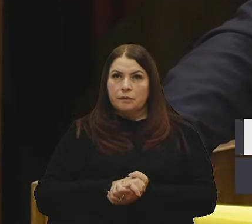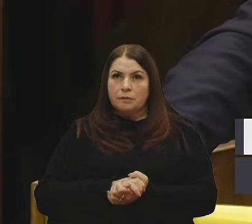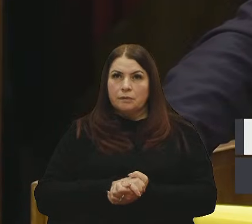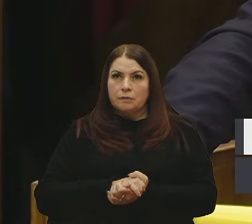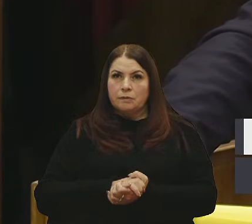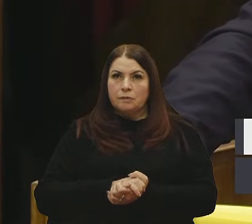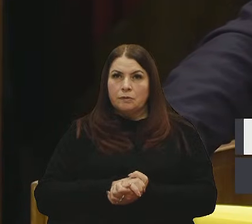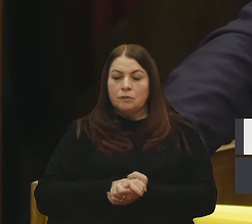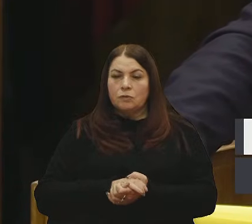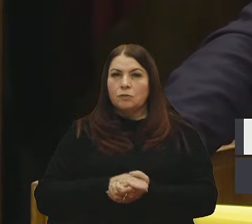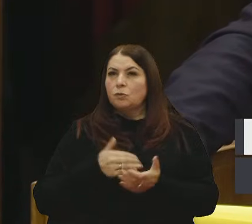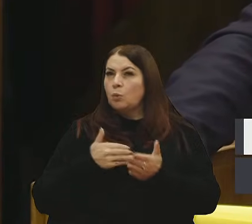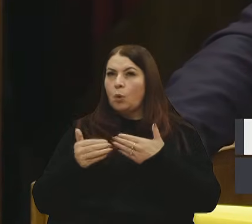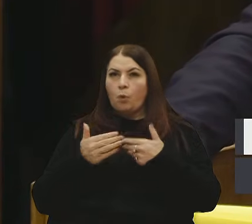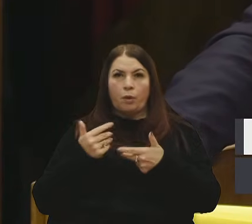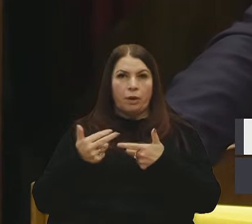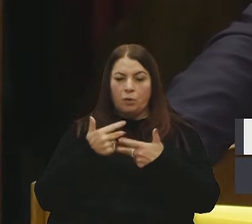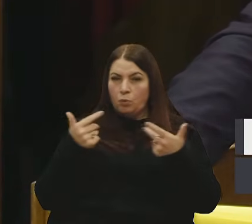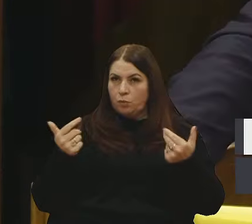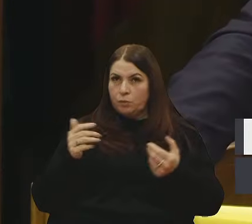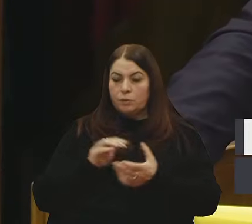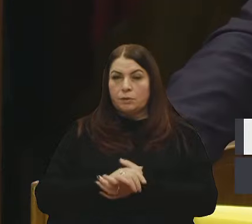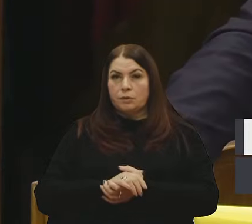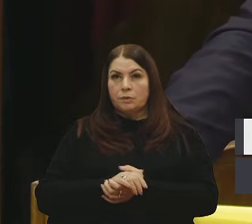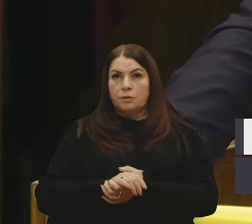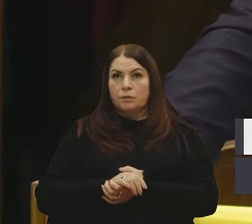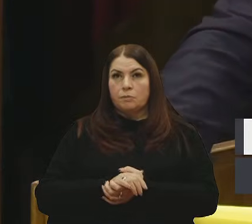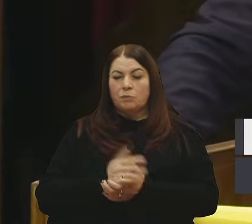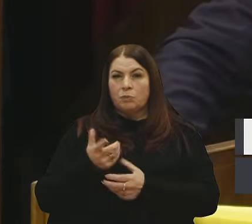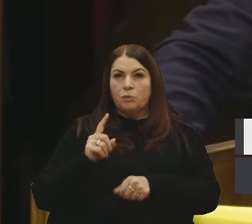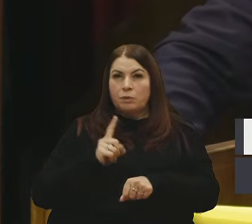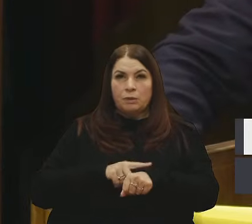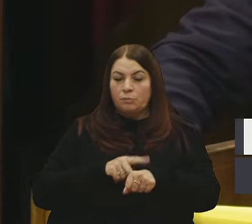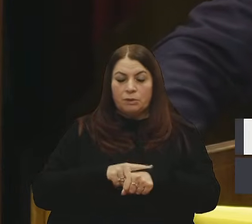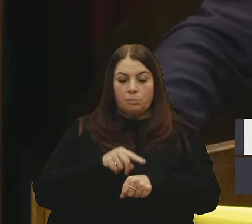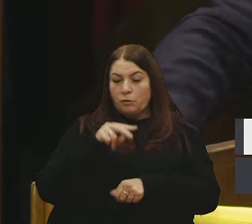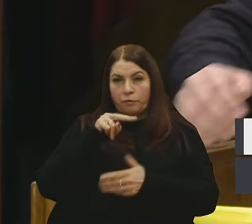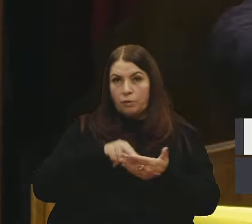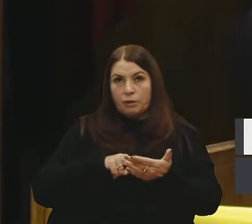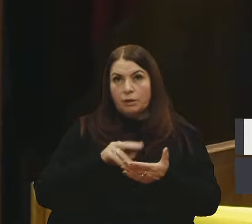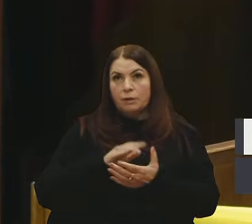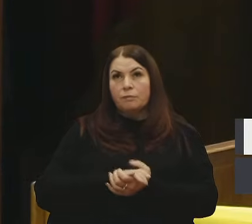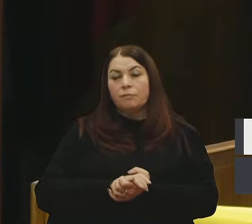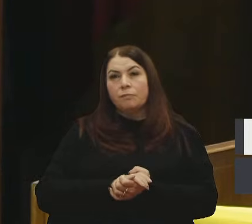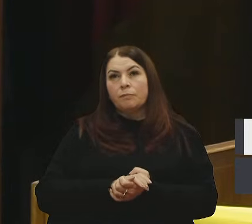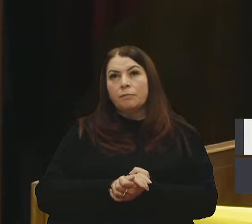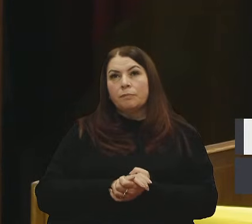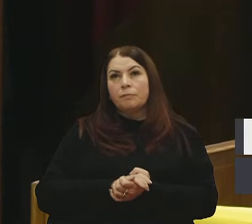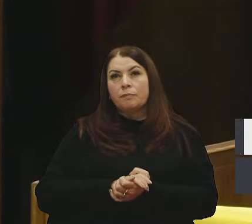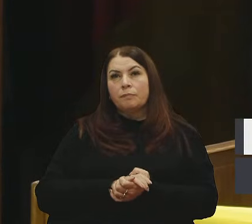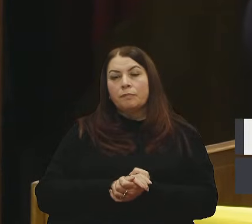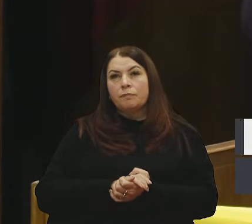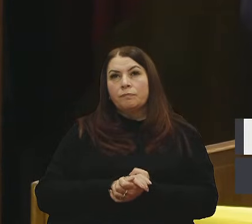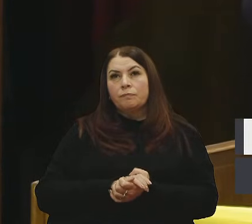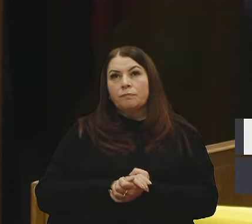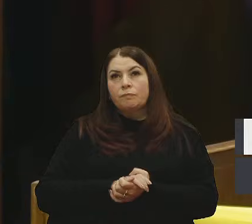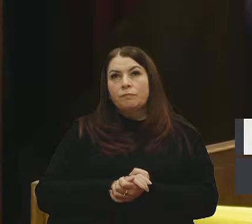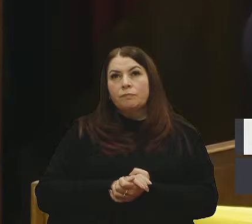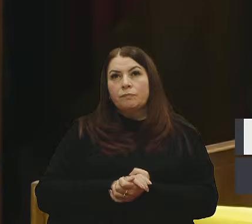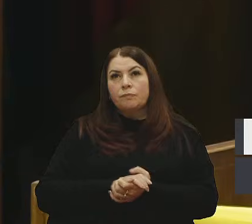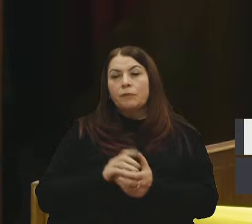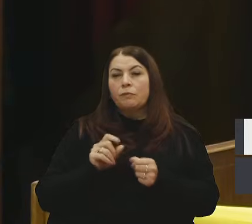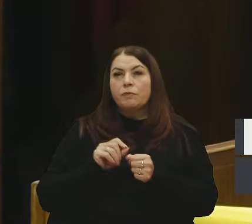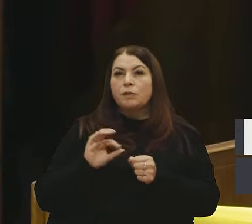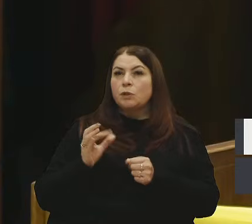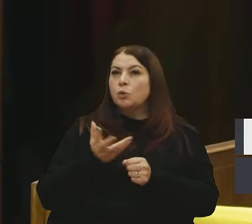de qualquer questão. Como eu estou sem tempo, eu não vou ler aqui. Mas, basicamente, eles vão fazer